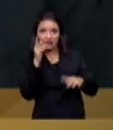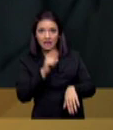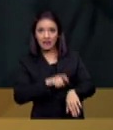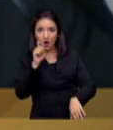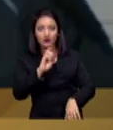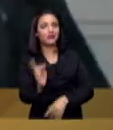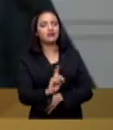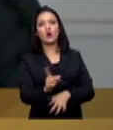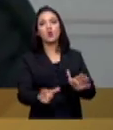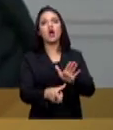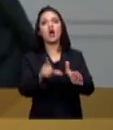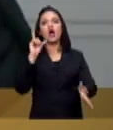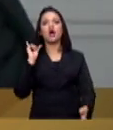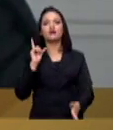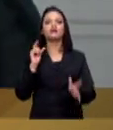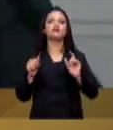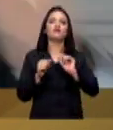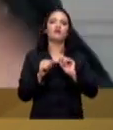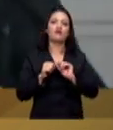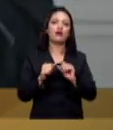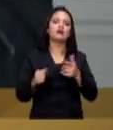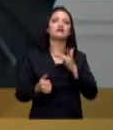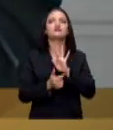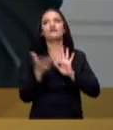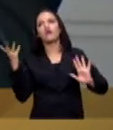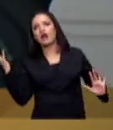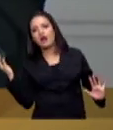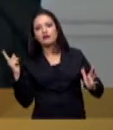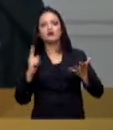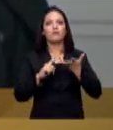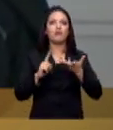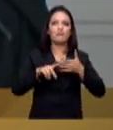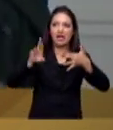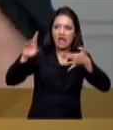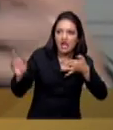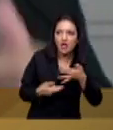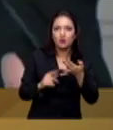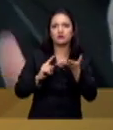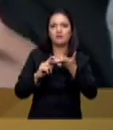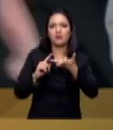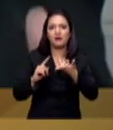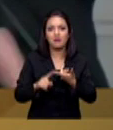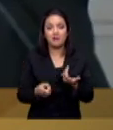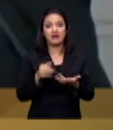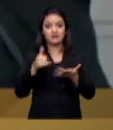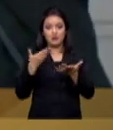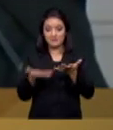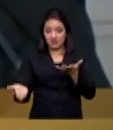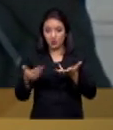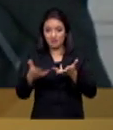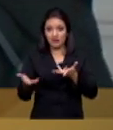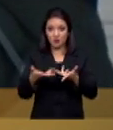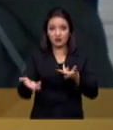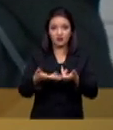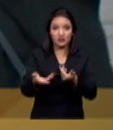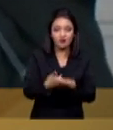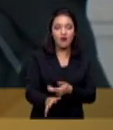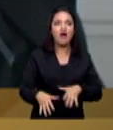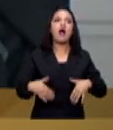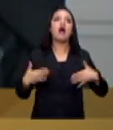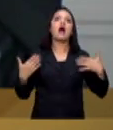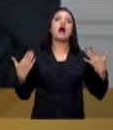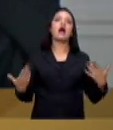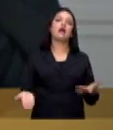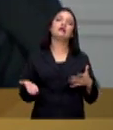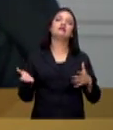automaticamente entra com as medidas necessárias de recorribilidade. Ah, e se perder todas, mostra que realmente a cautelar deveria